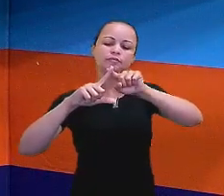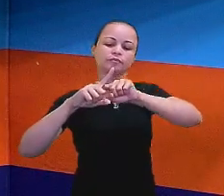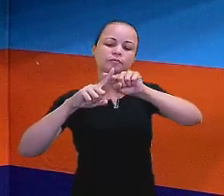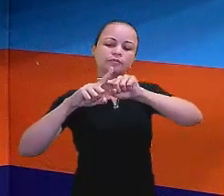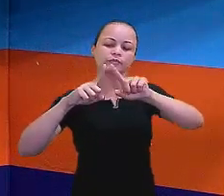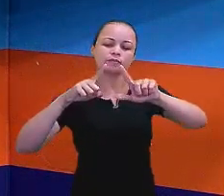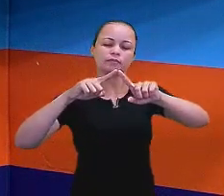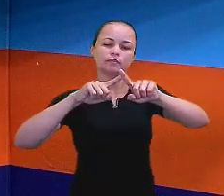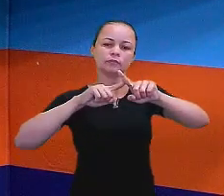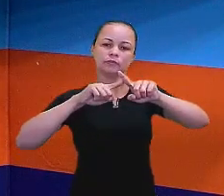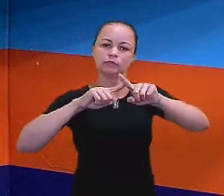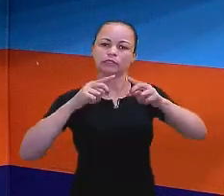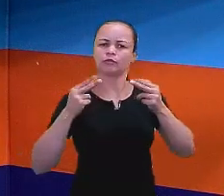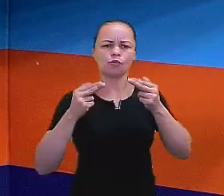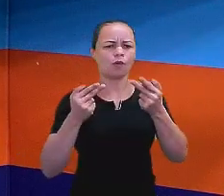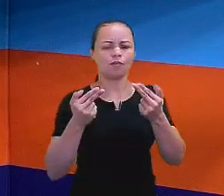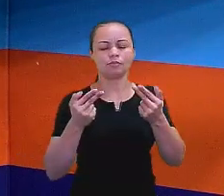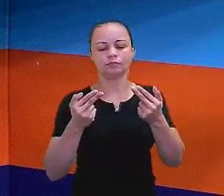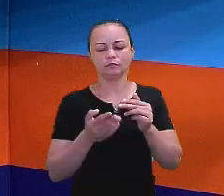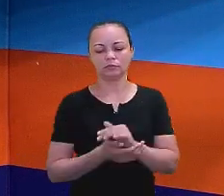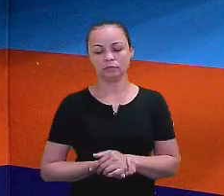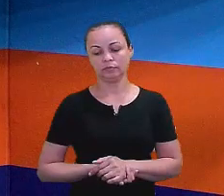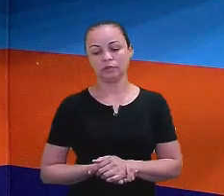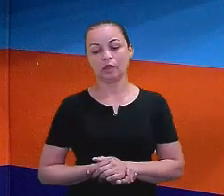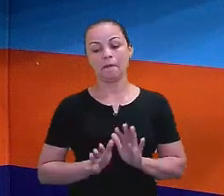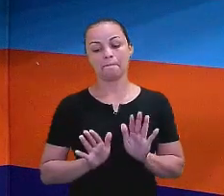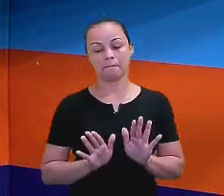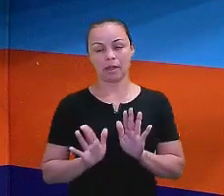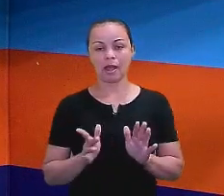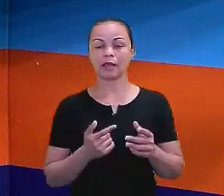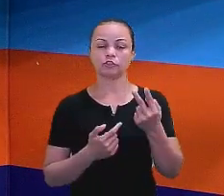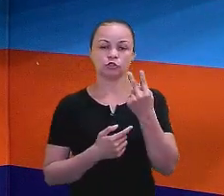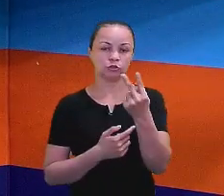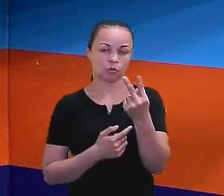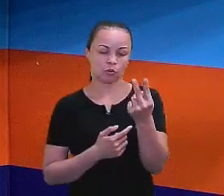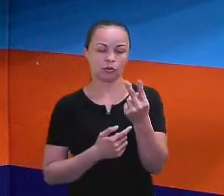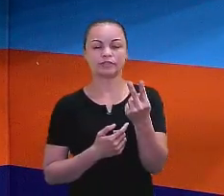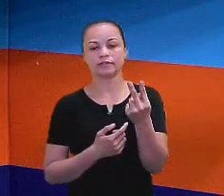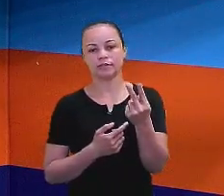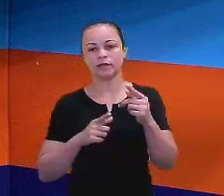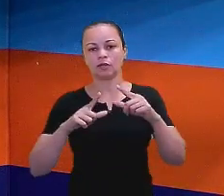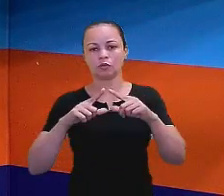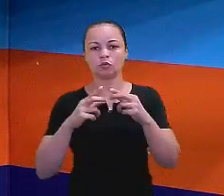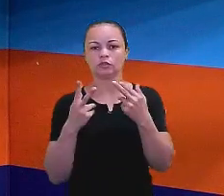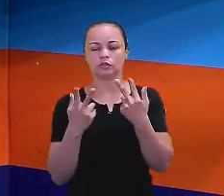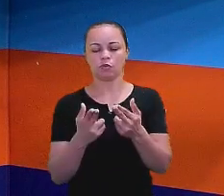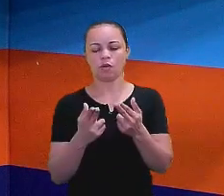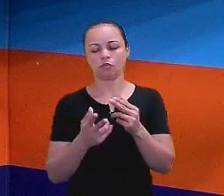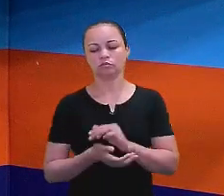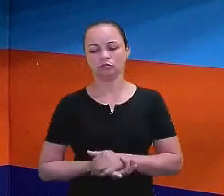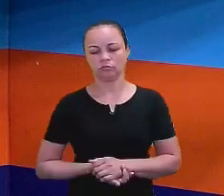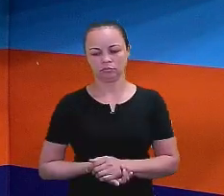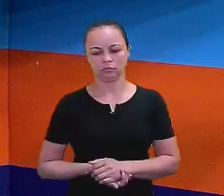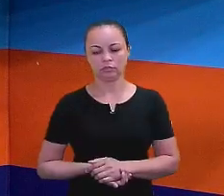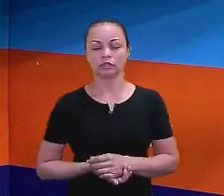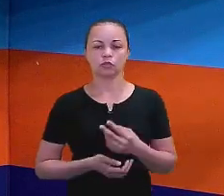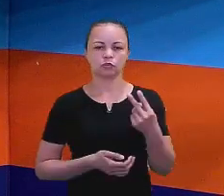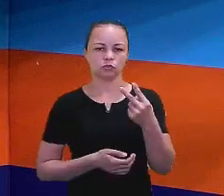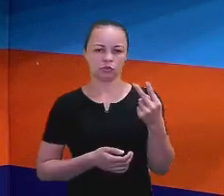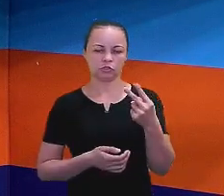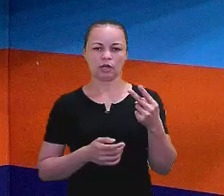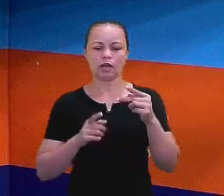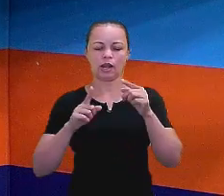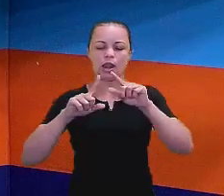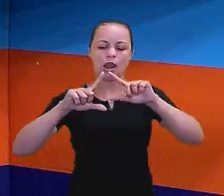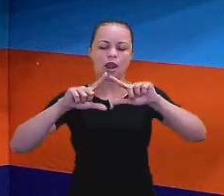têm a mesma medida de comprimento. Por consequência, dois ângulos iguais. Então, aqui, ó, dois lados